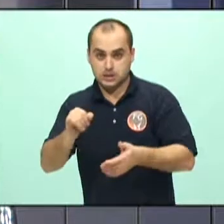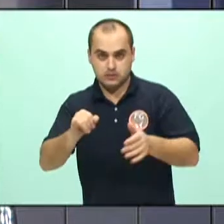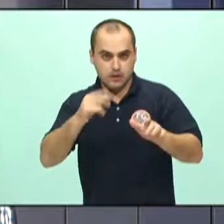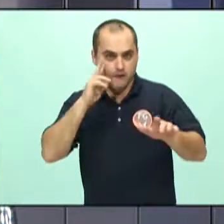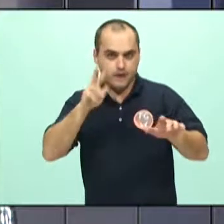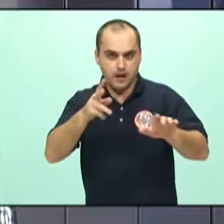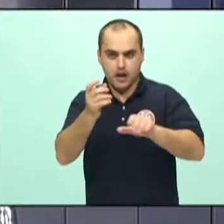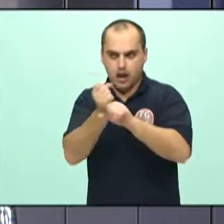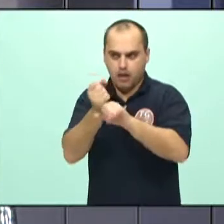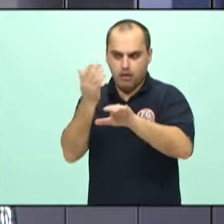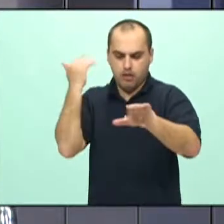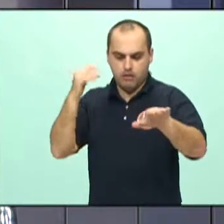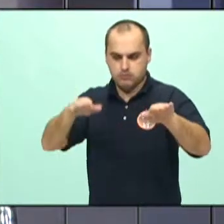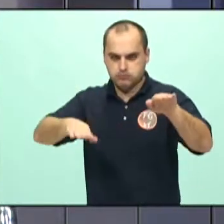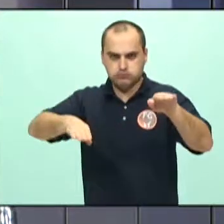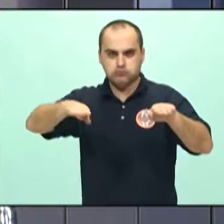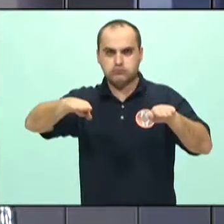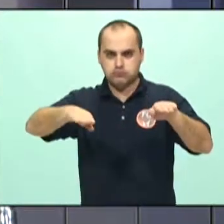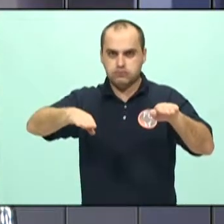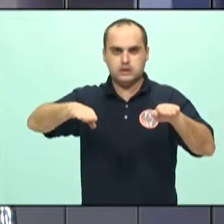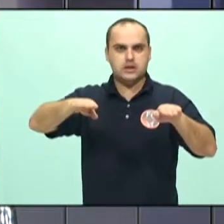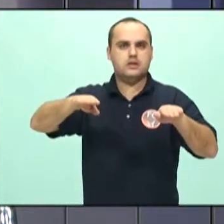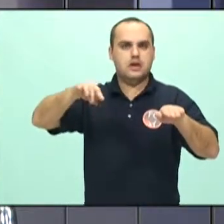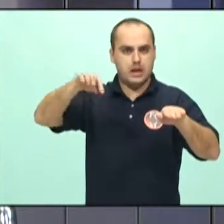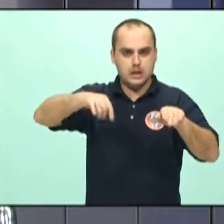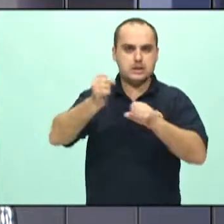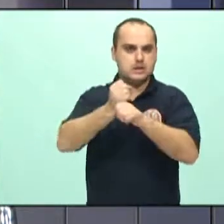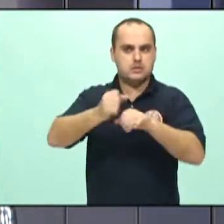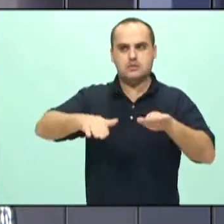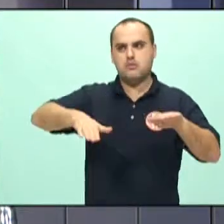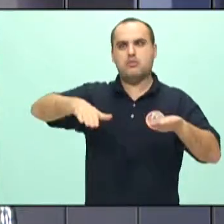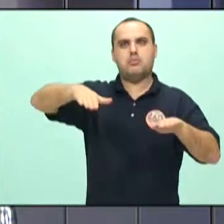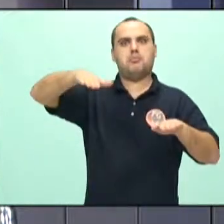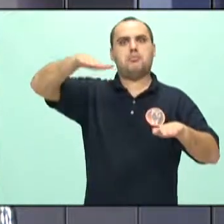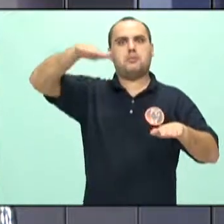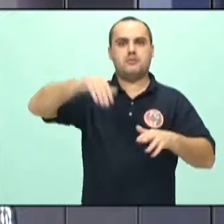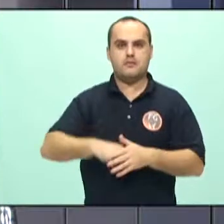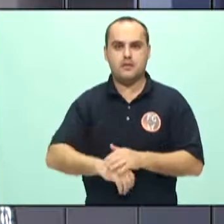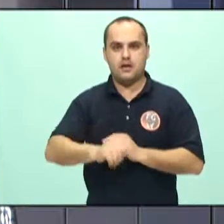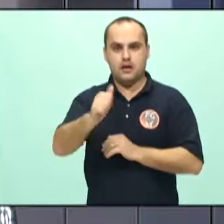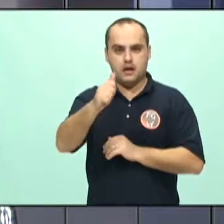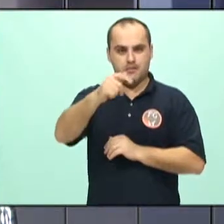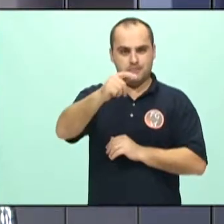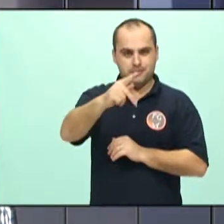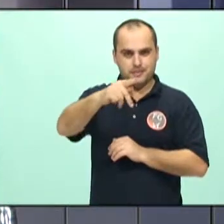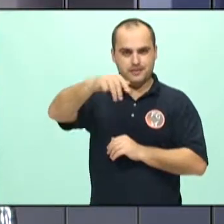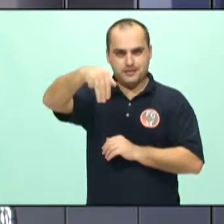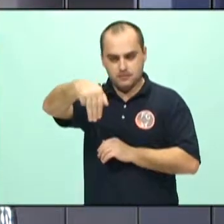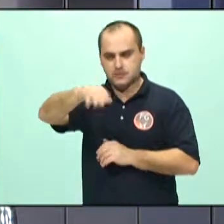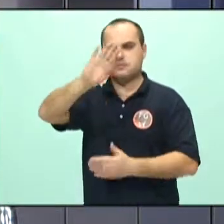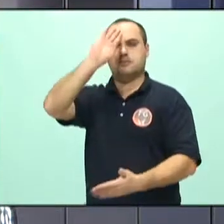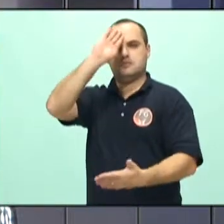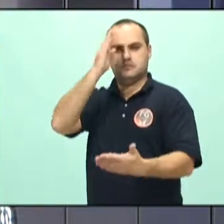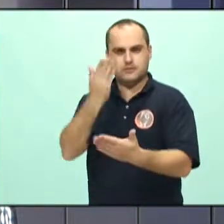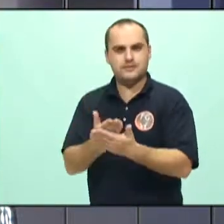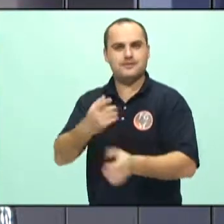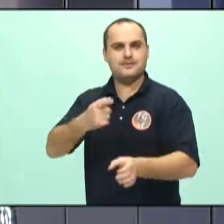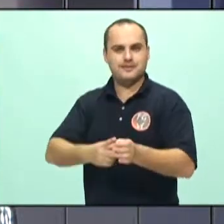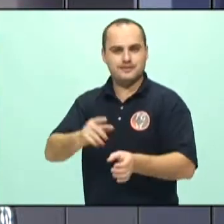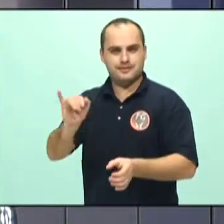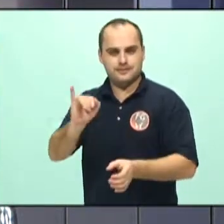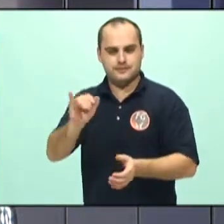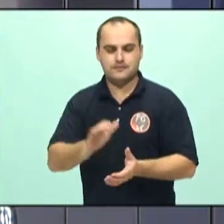empresa que explora o terminal, que é a arrendatária, a IPM Termos, acreditou na nossa cidade. Vieram novas linhas, que foi uma parceria